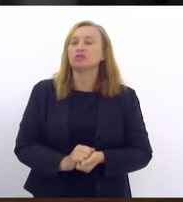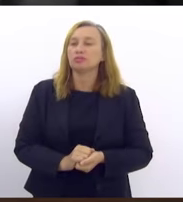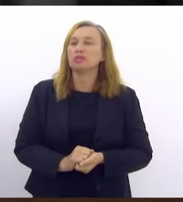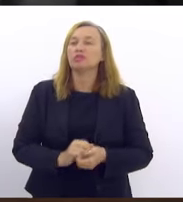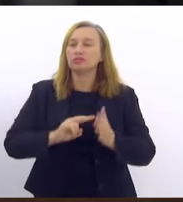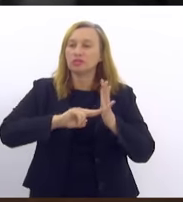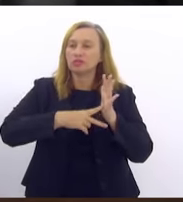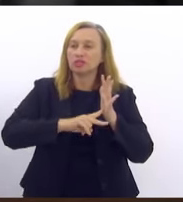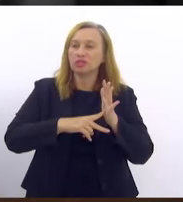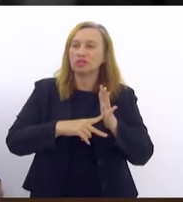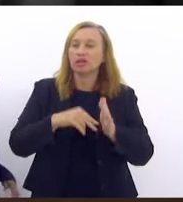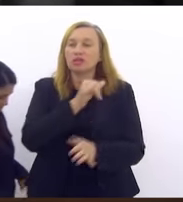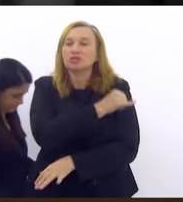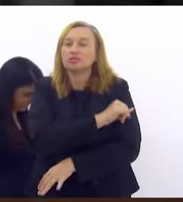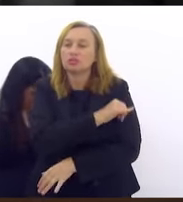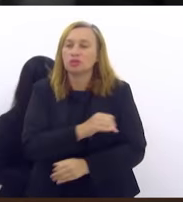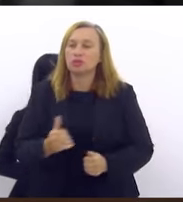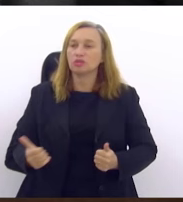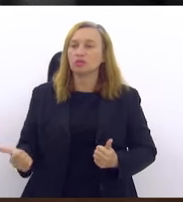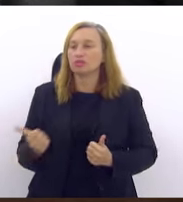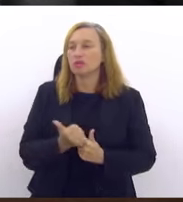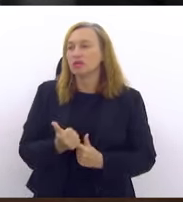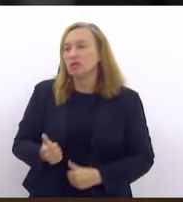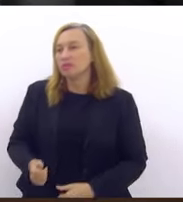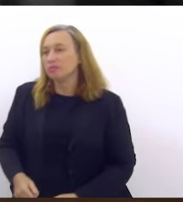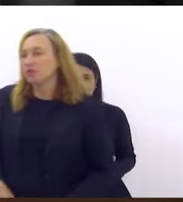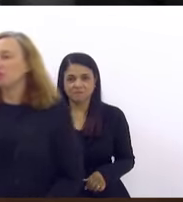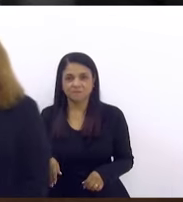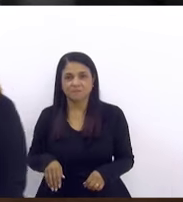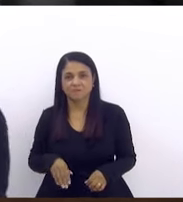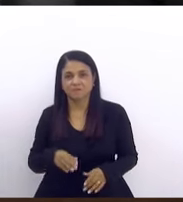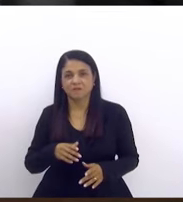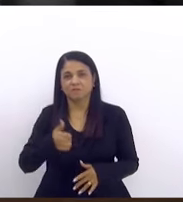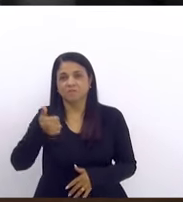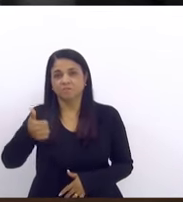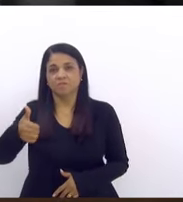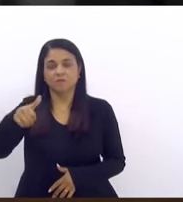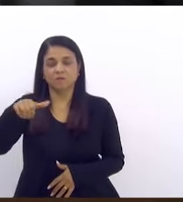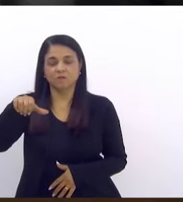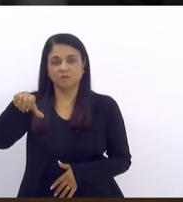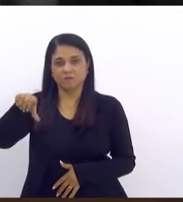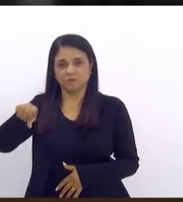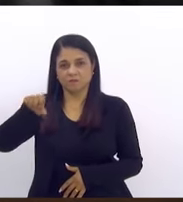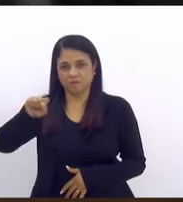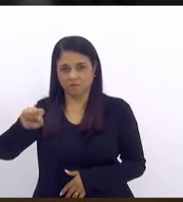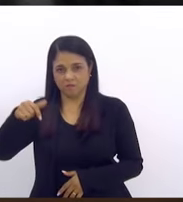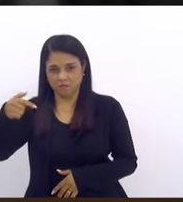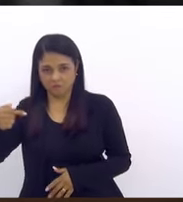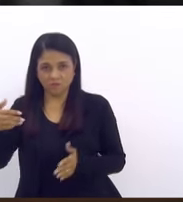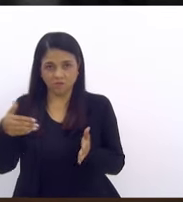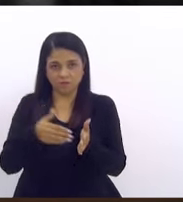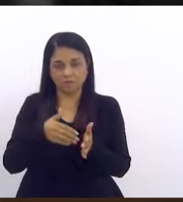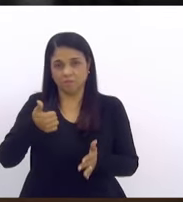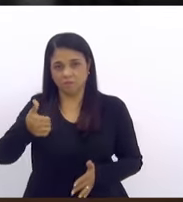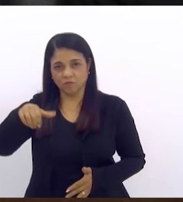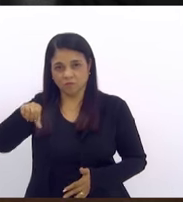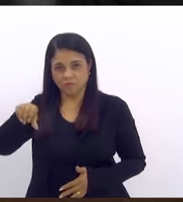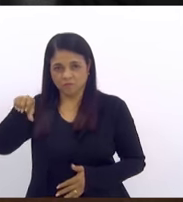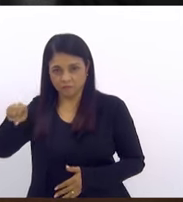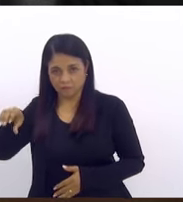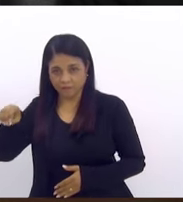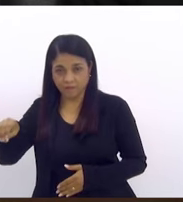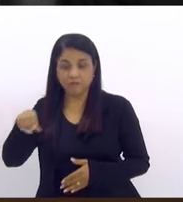rio no período compreendido entre 1987 e 1990 também advogou para os não menos